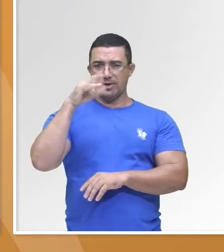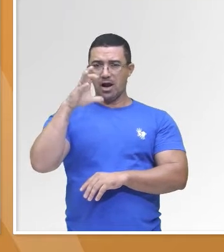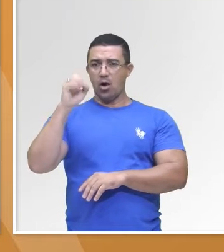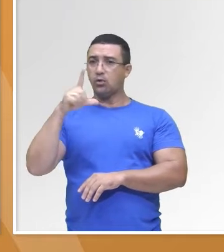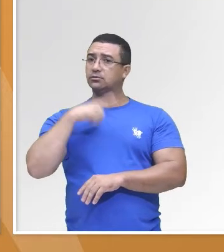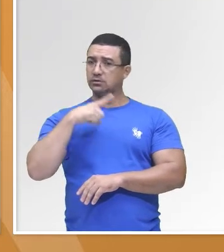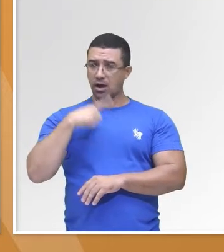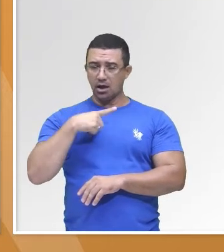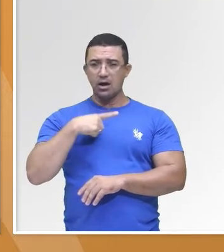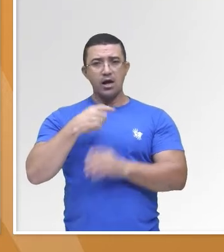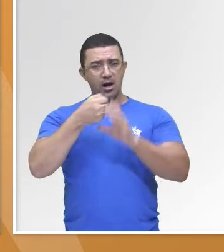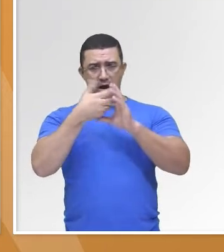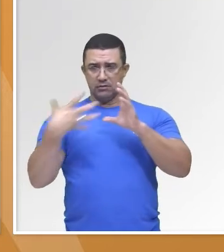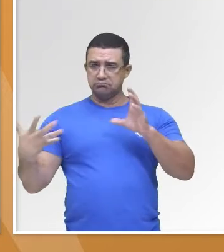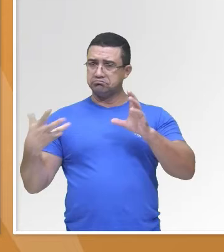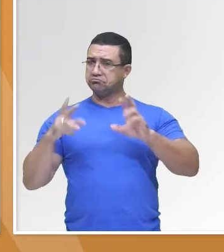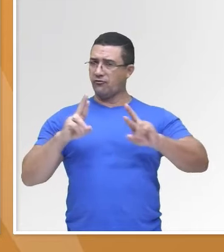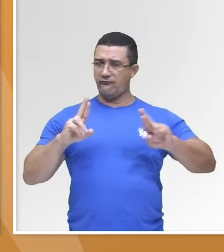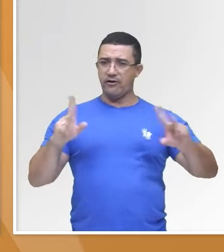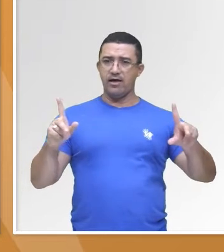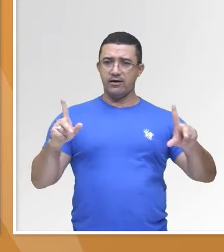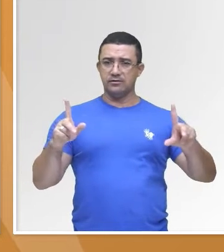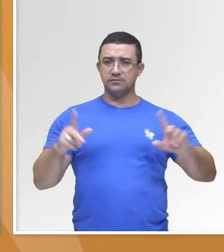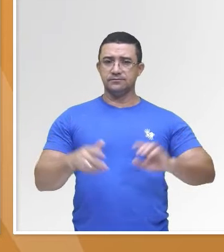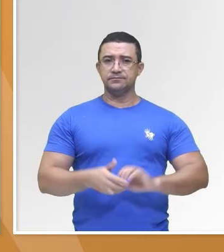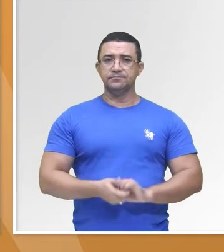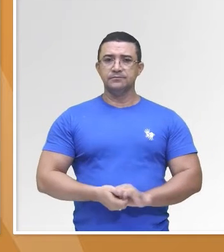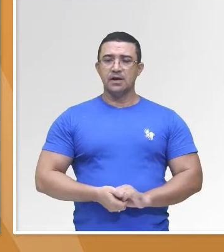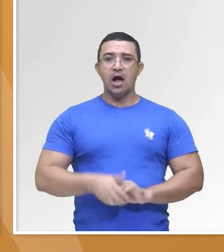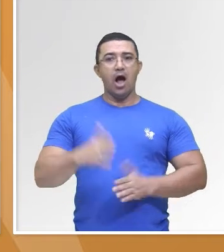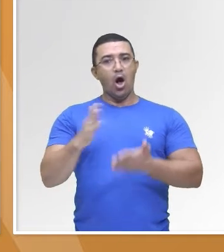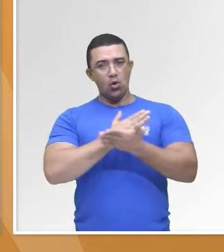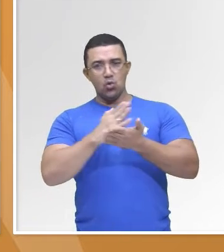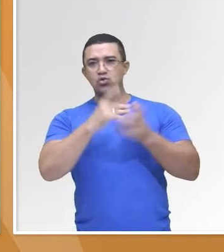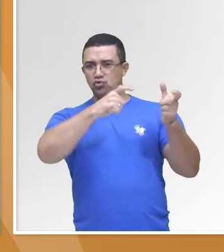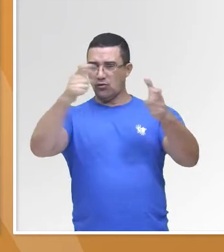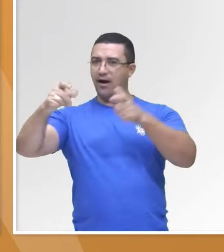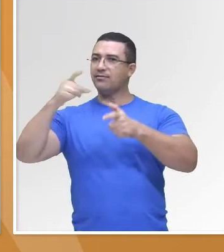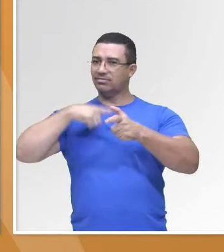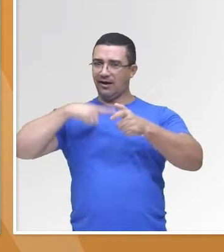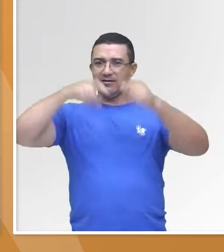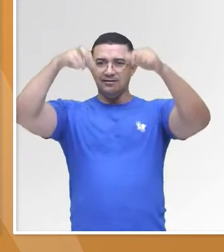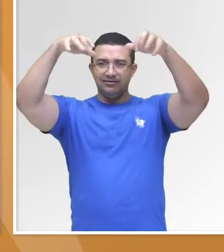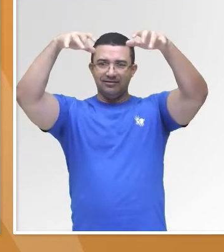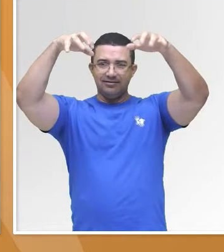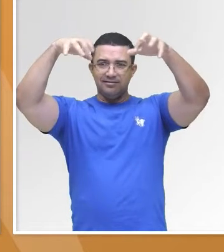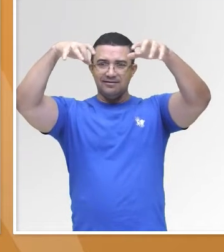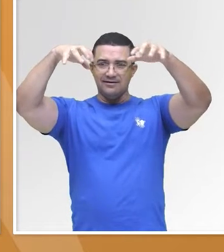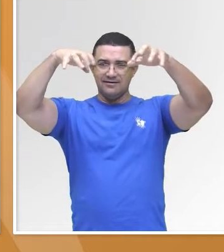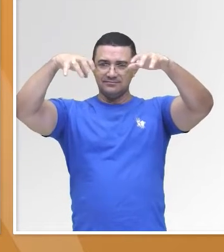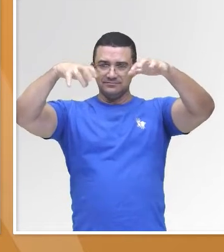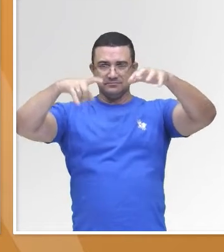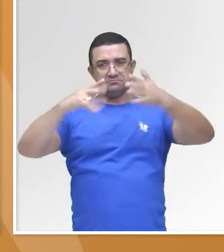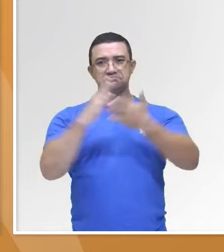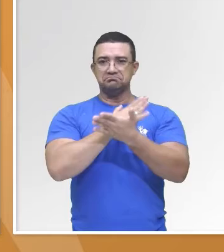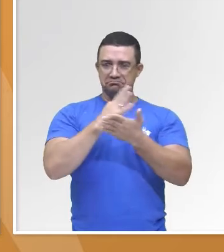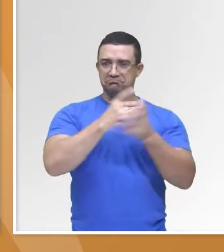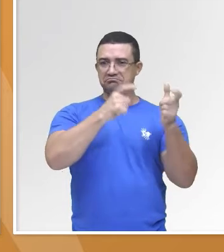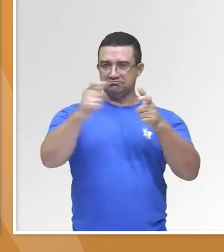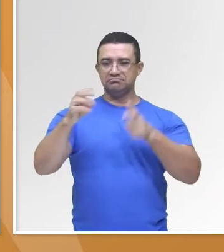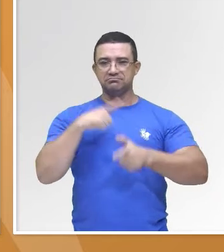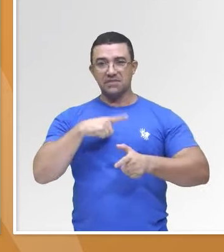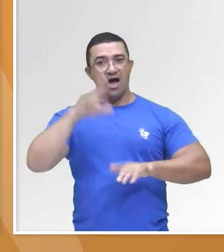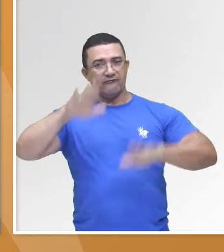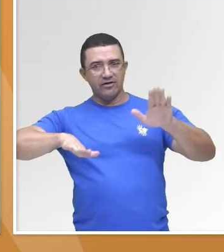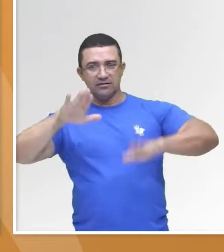onde existe inclusive presença de neve, tá? Então aqui no mapa, onde é a região sul, está essa cor